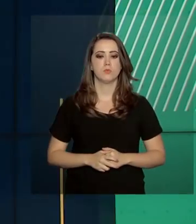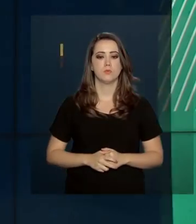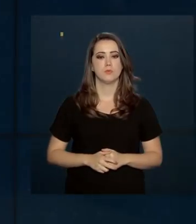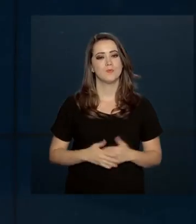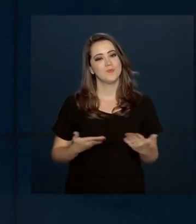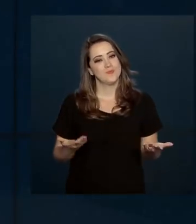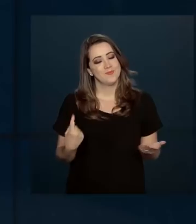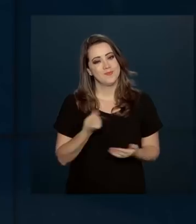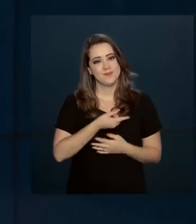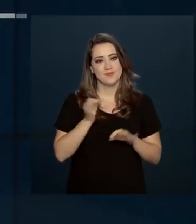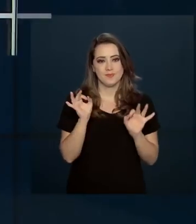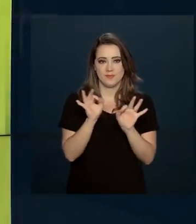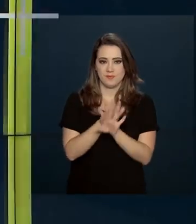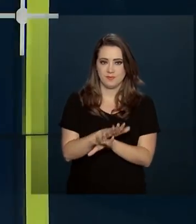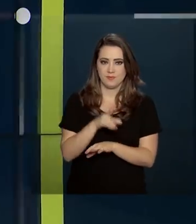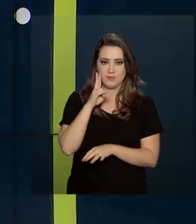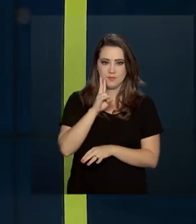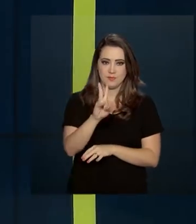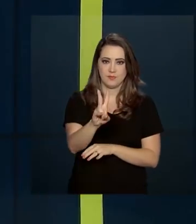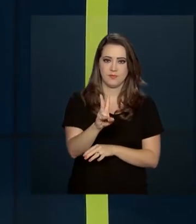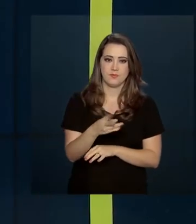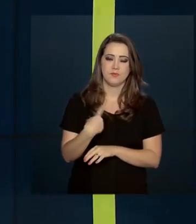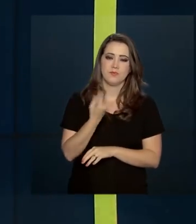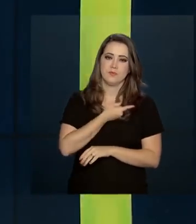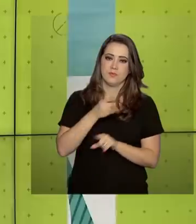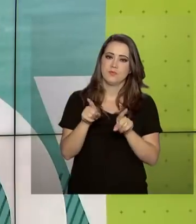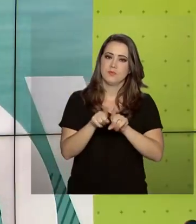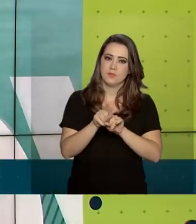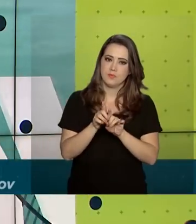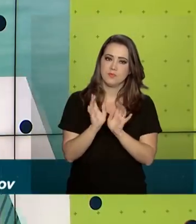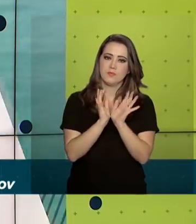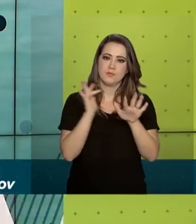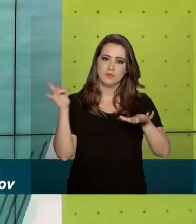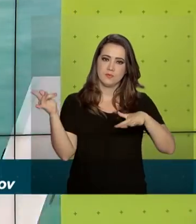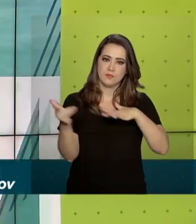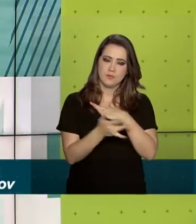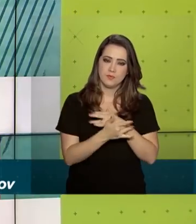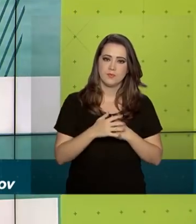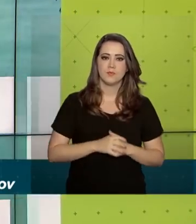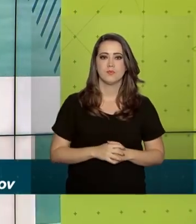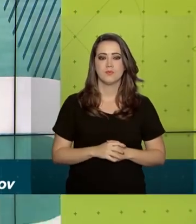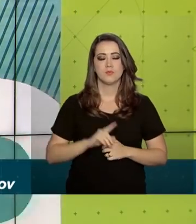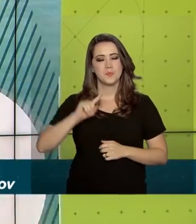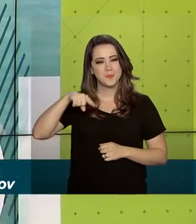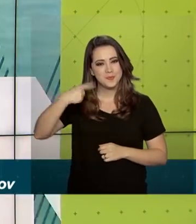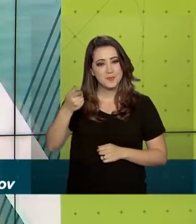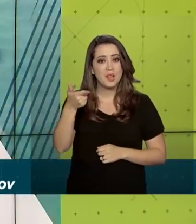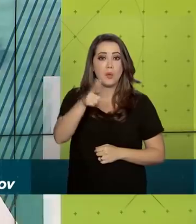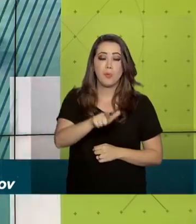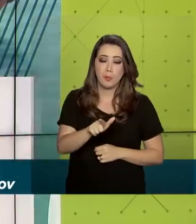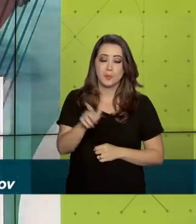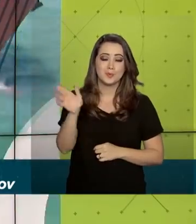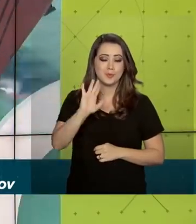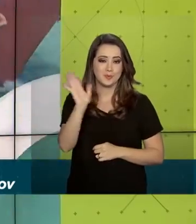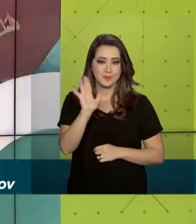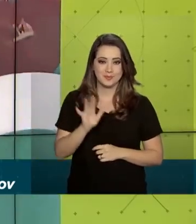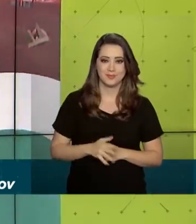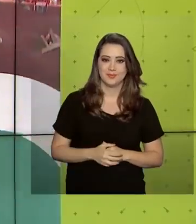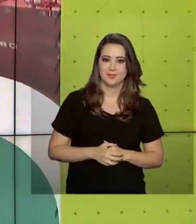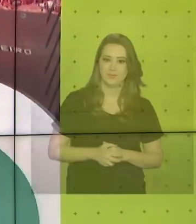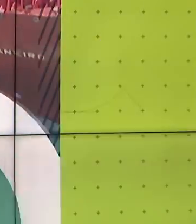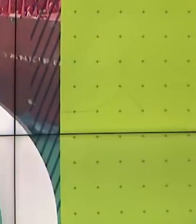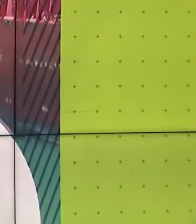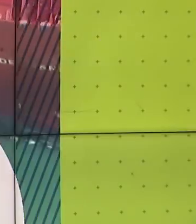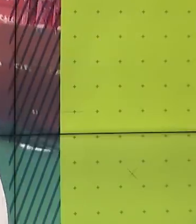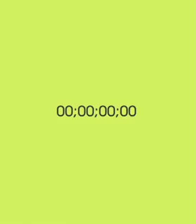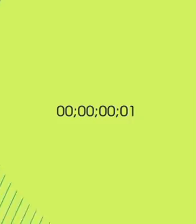O governo agora termina aqui. Acompanhe a gente também pelas nossas redes sociais. Nos encontramos na próxima edição. Até lá!